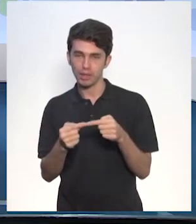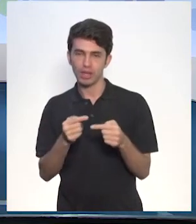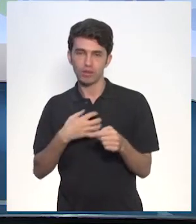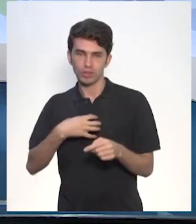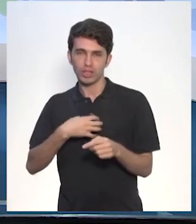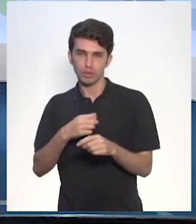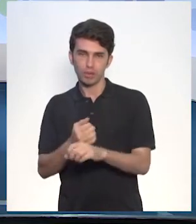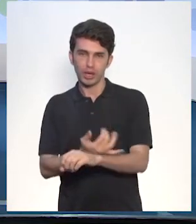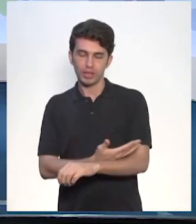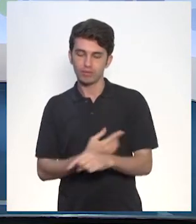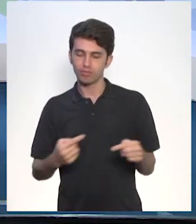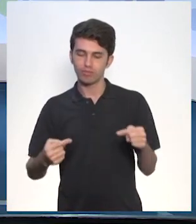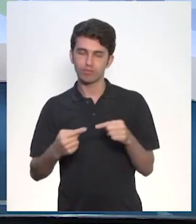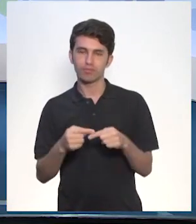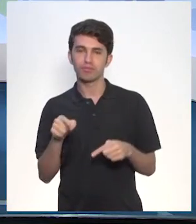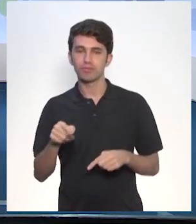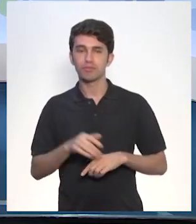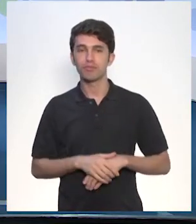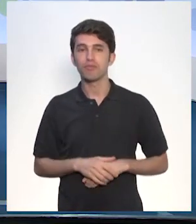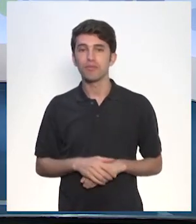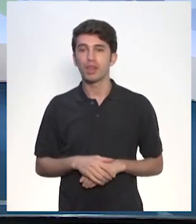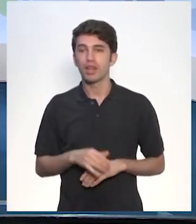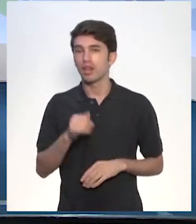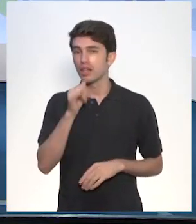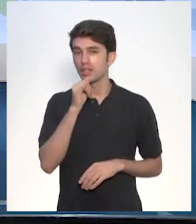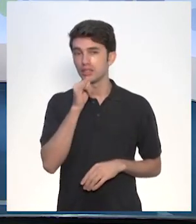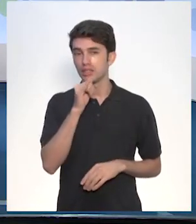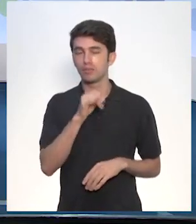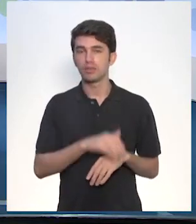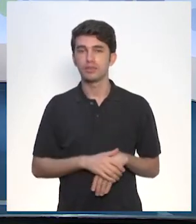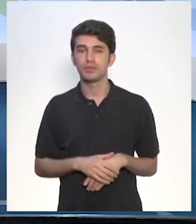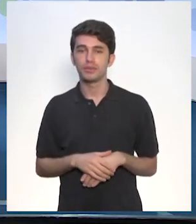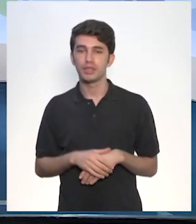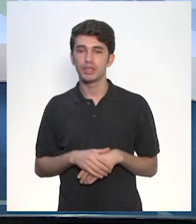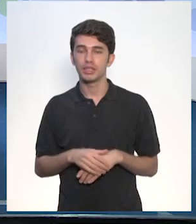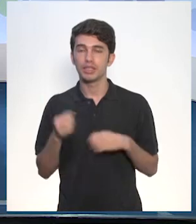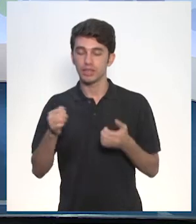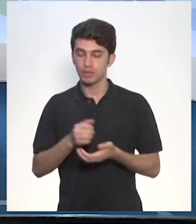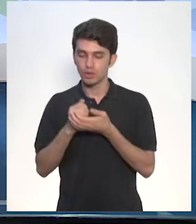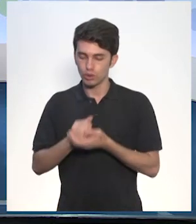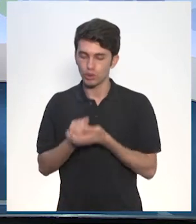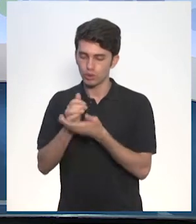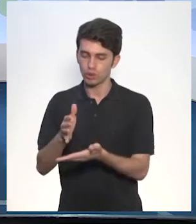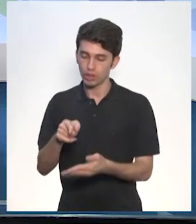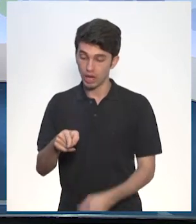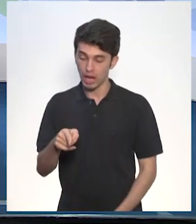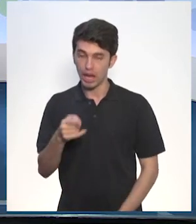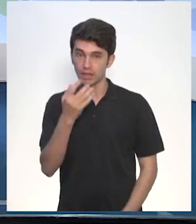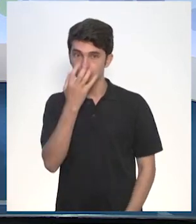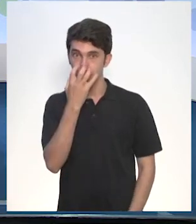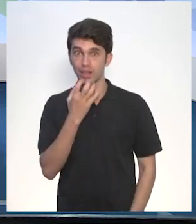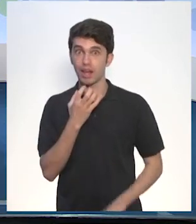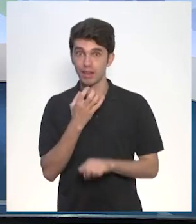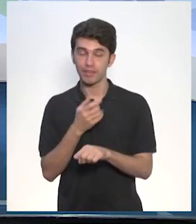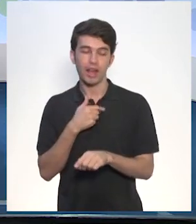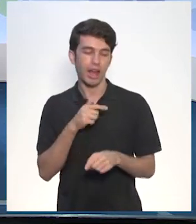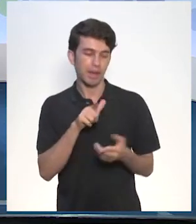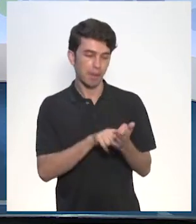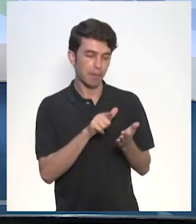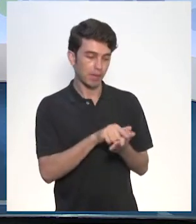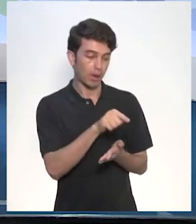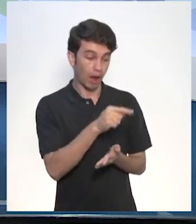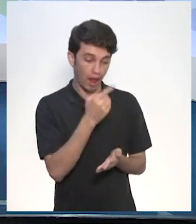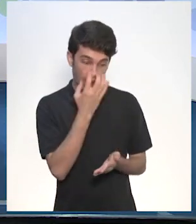tristeza, referente ao nojo. Então, tem lá o exemplo. Se o dado cair na emoção raiva, o participante tira uma